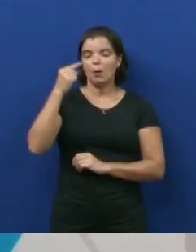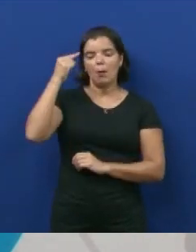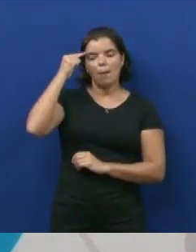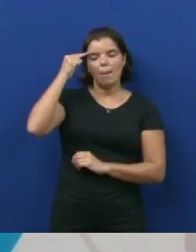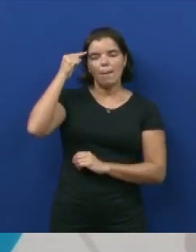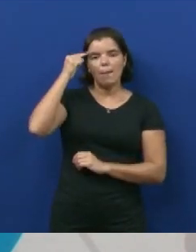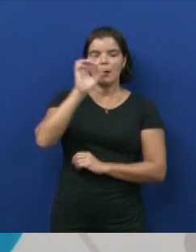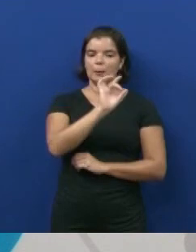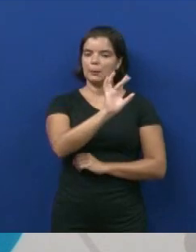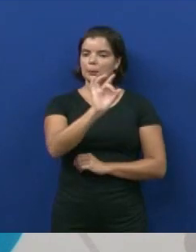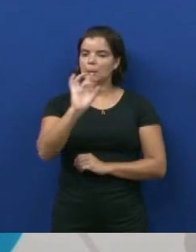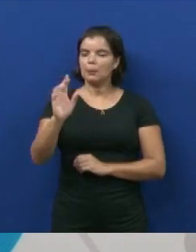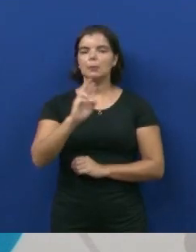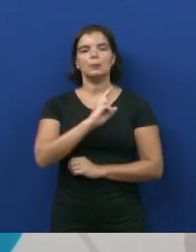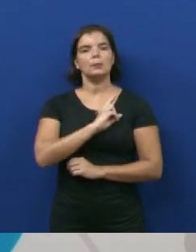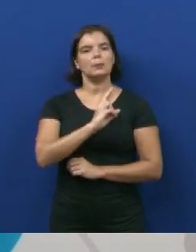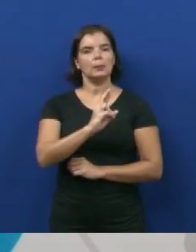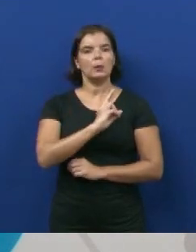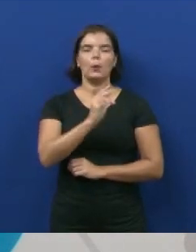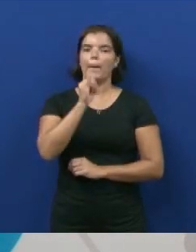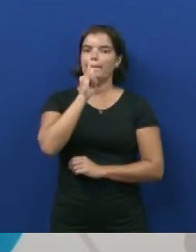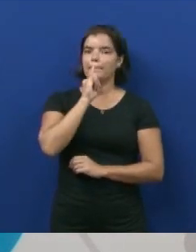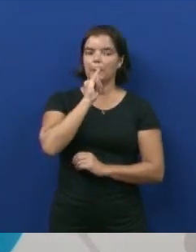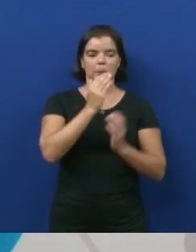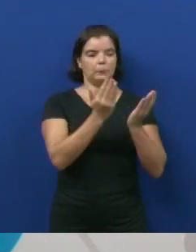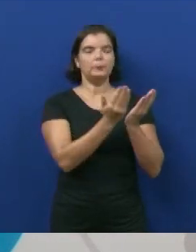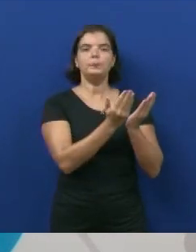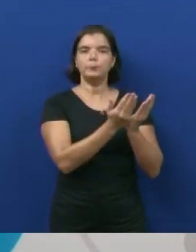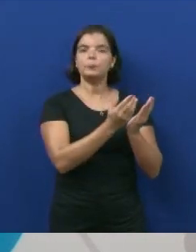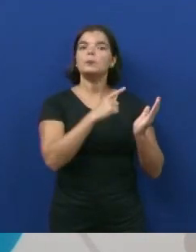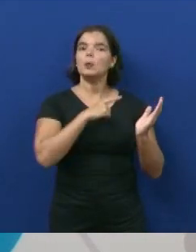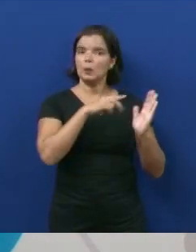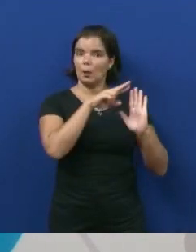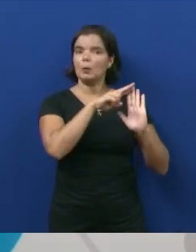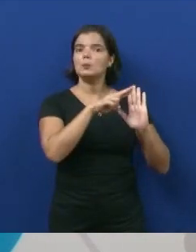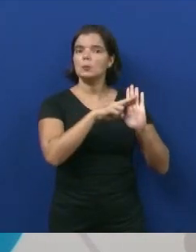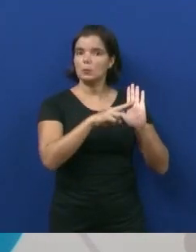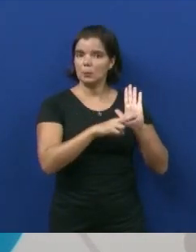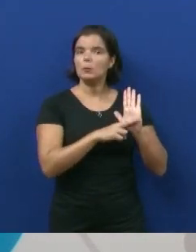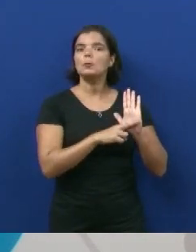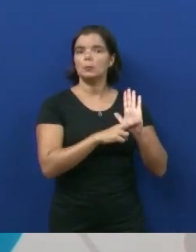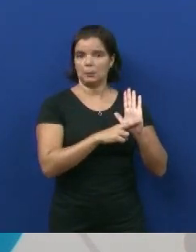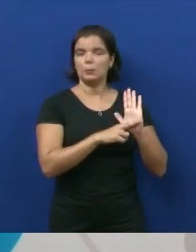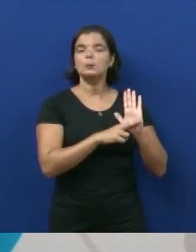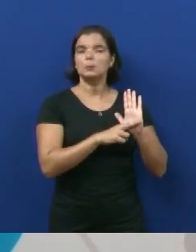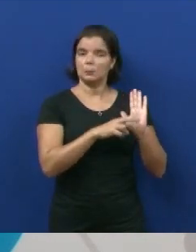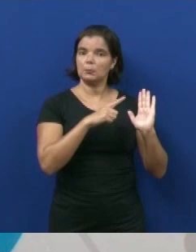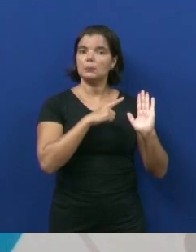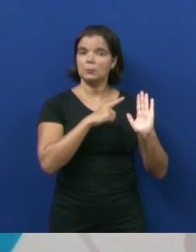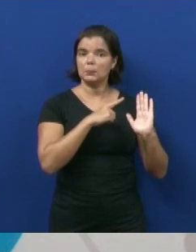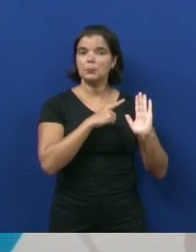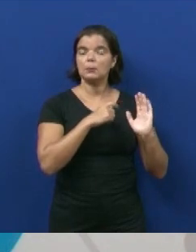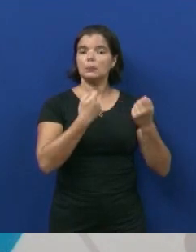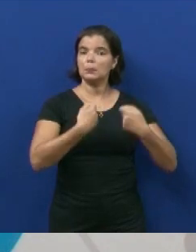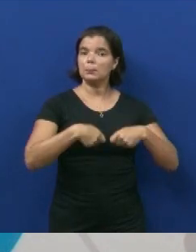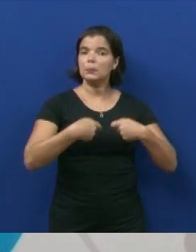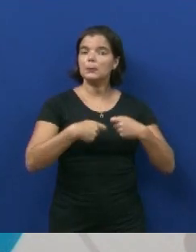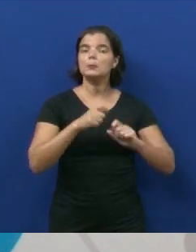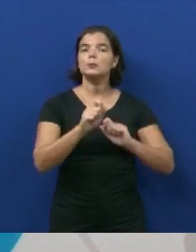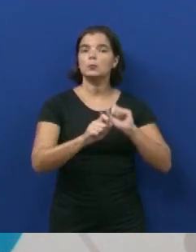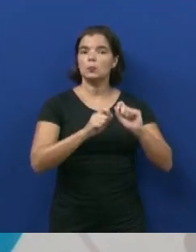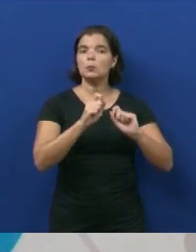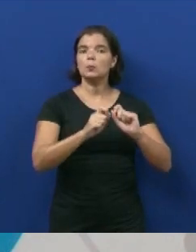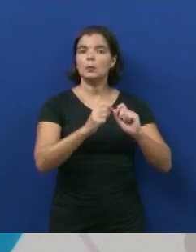ideia, cada religião, por exemplo, a cristã, ela tem os seus dogmas, as suas regras, que